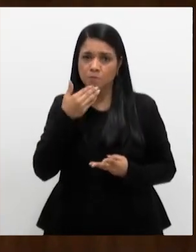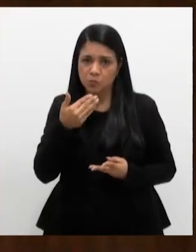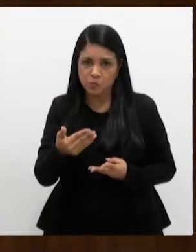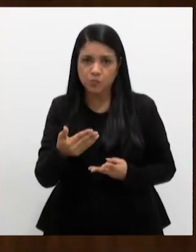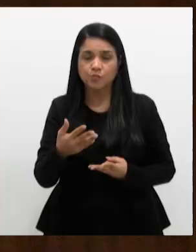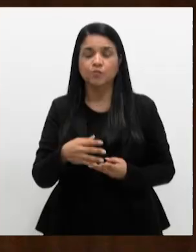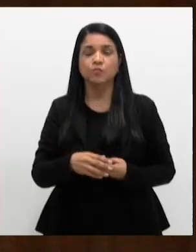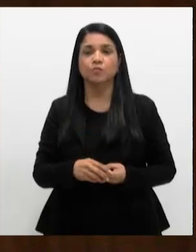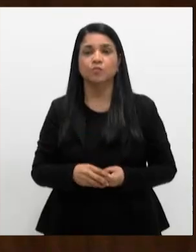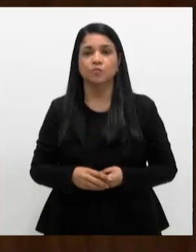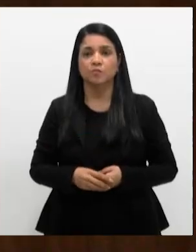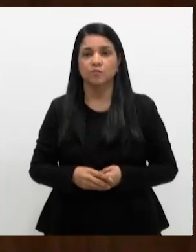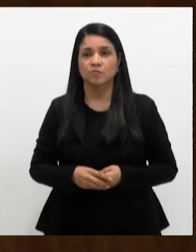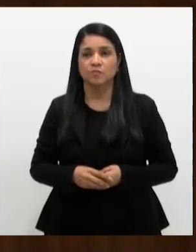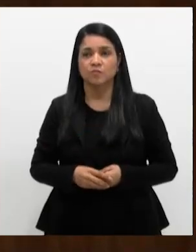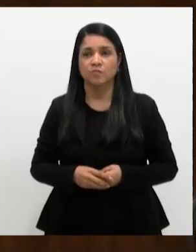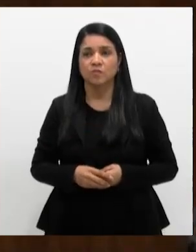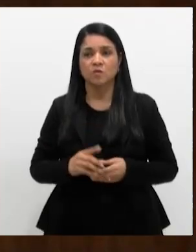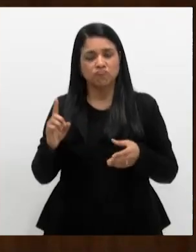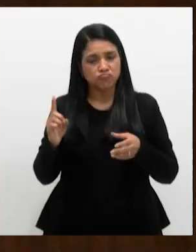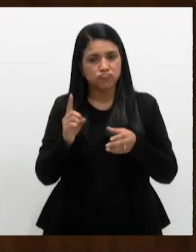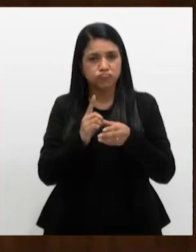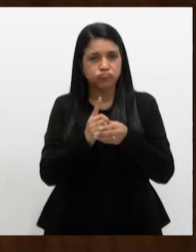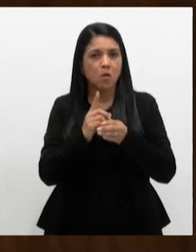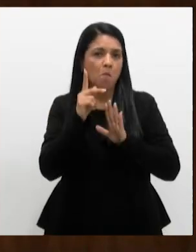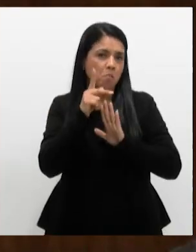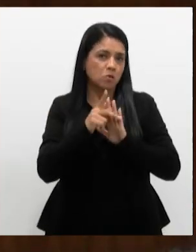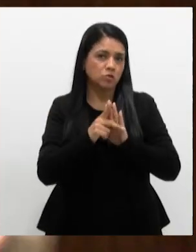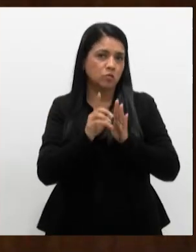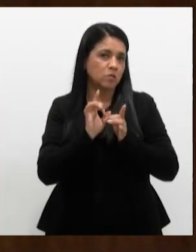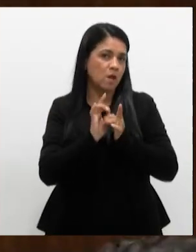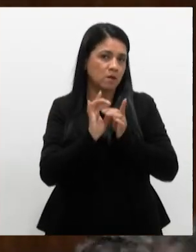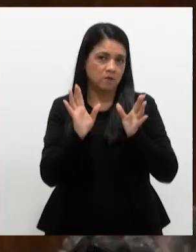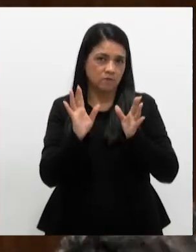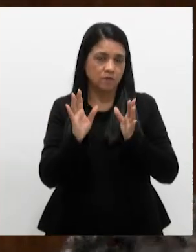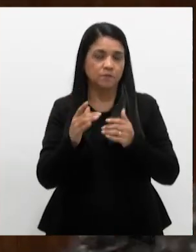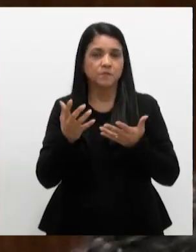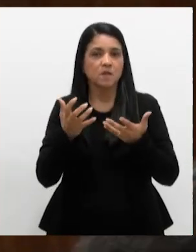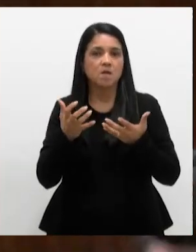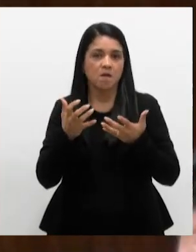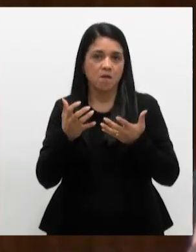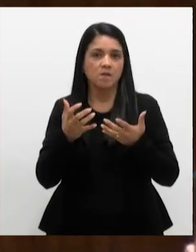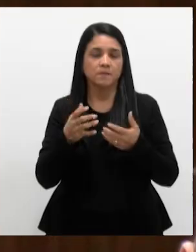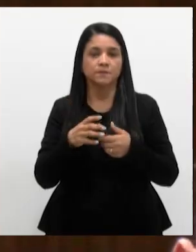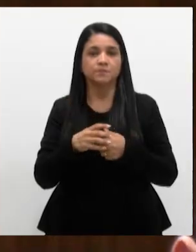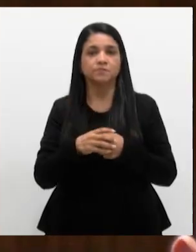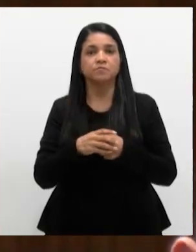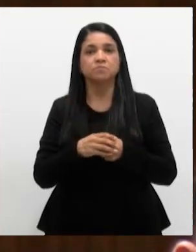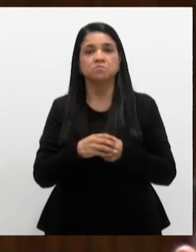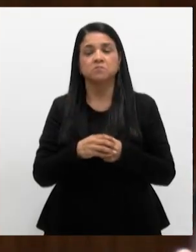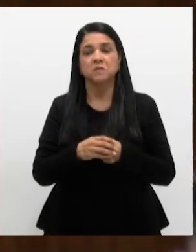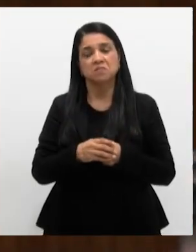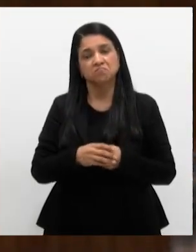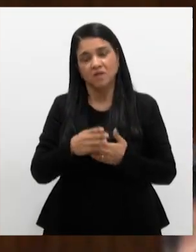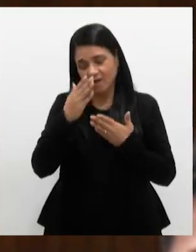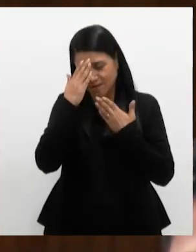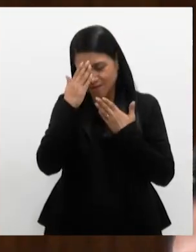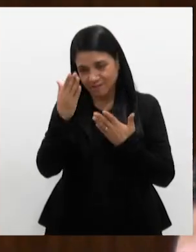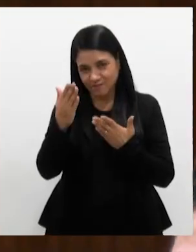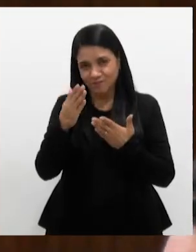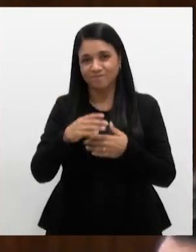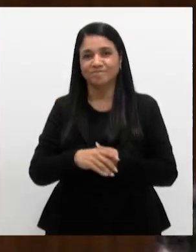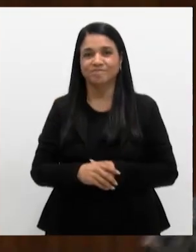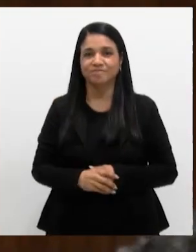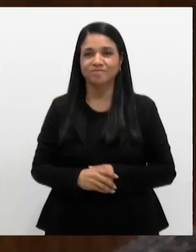pedido, e... Bom, a coautoria segue aberta, se puder, a gente puder ainda colocar coautores, agradeço